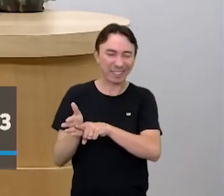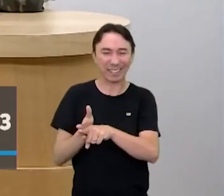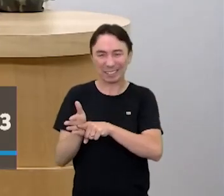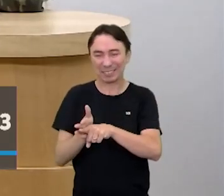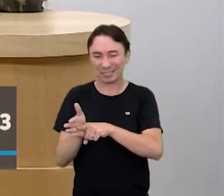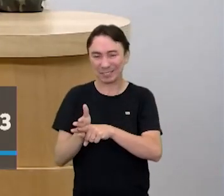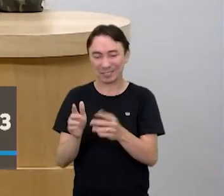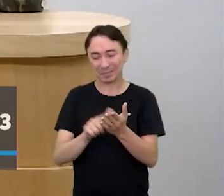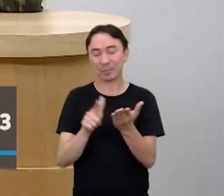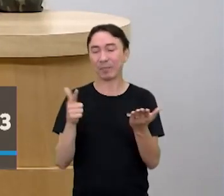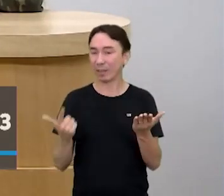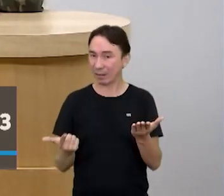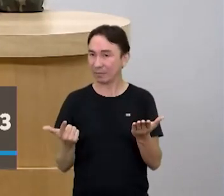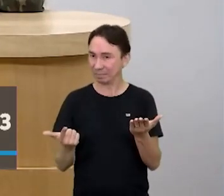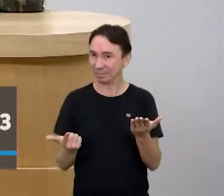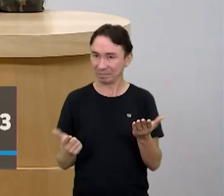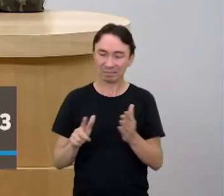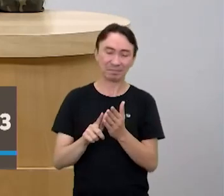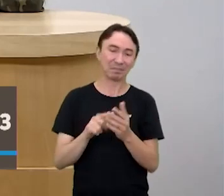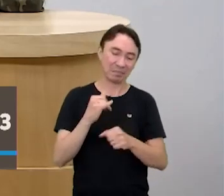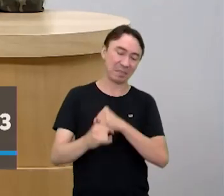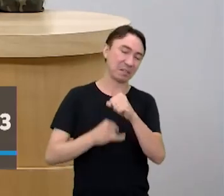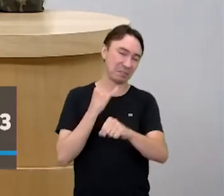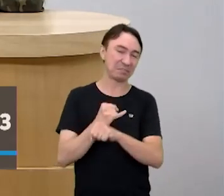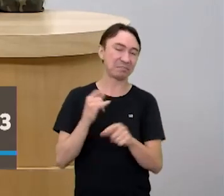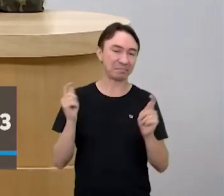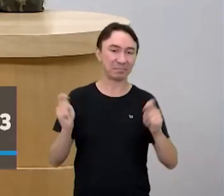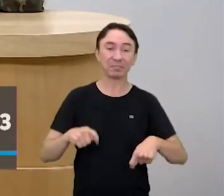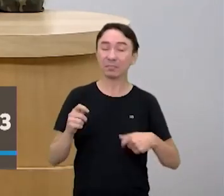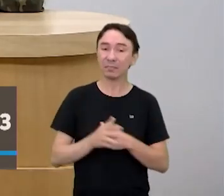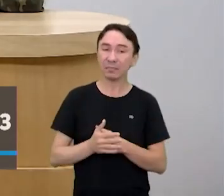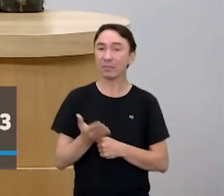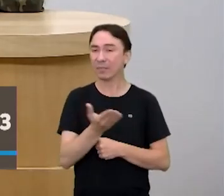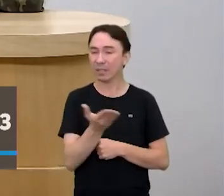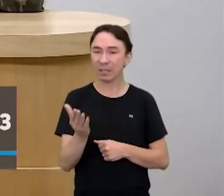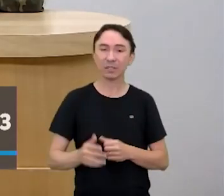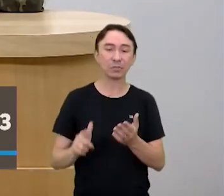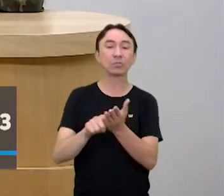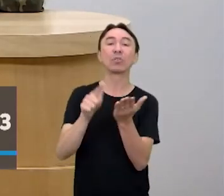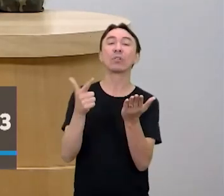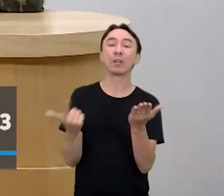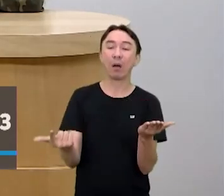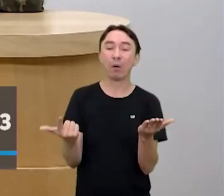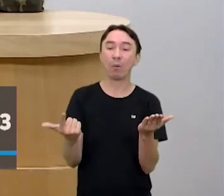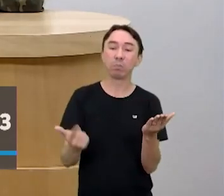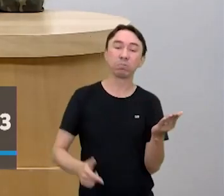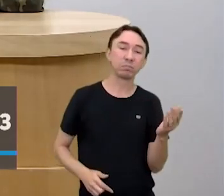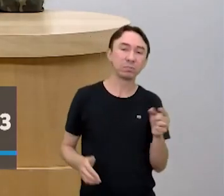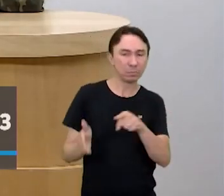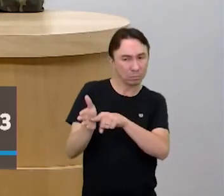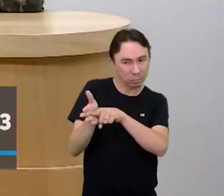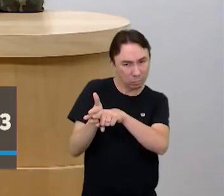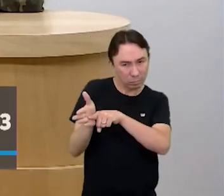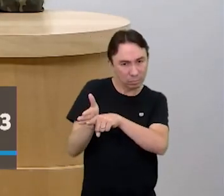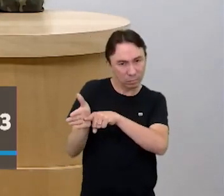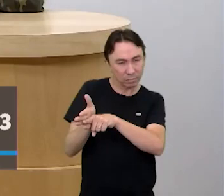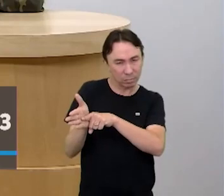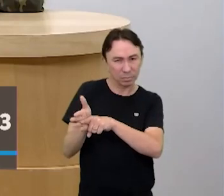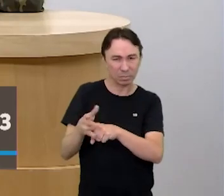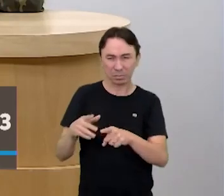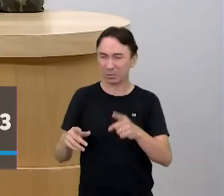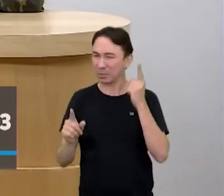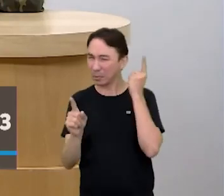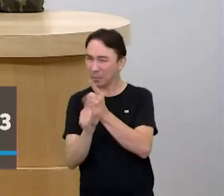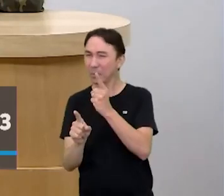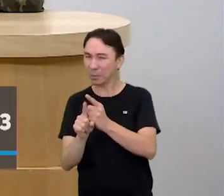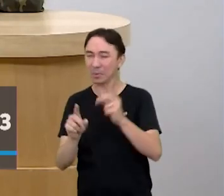os jornais. Sim. E aí, nessa perspectiva de investigar os jornais, vocês encontraram esse tema, na tela.